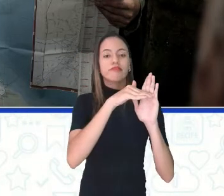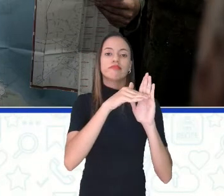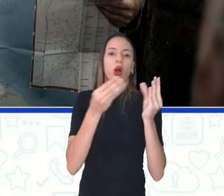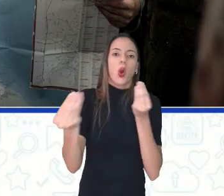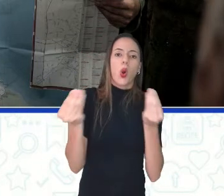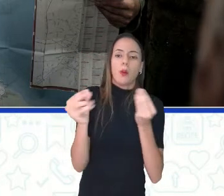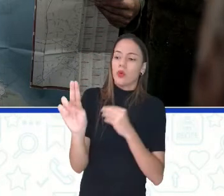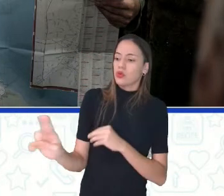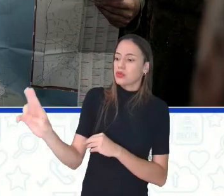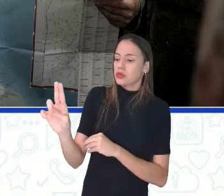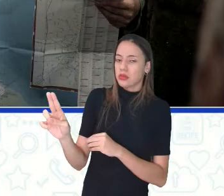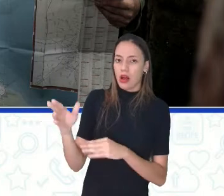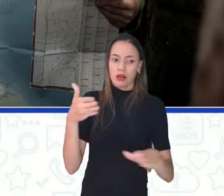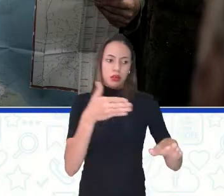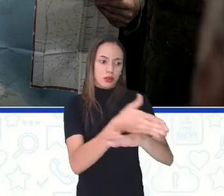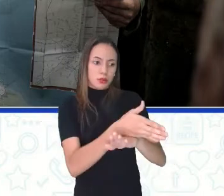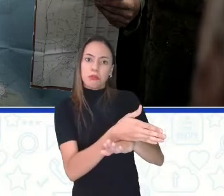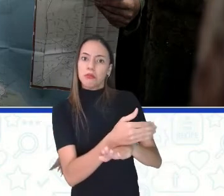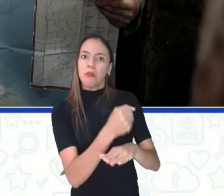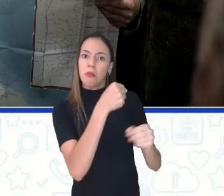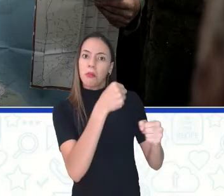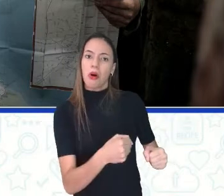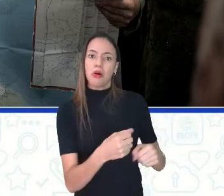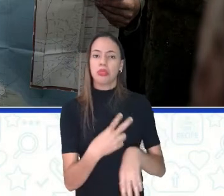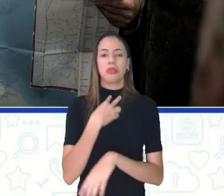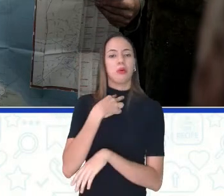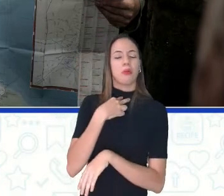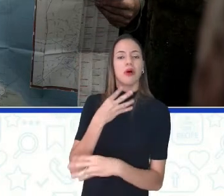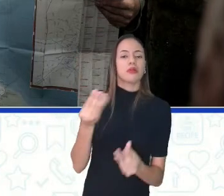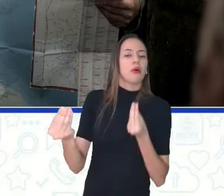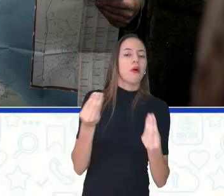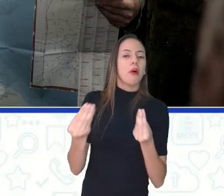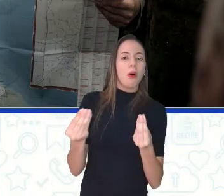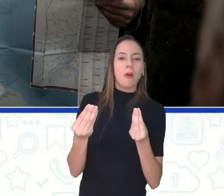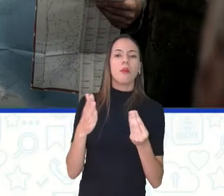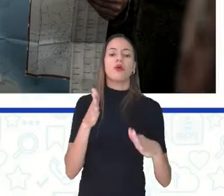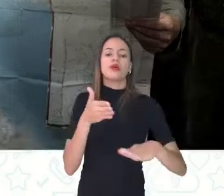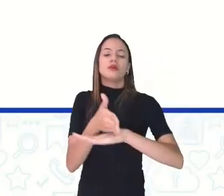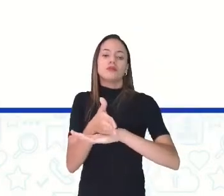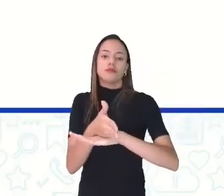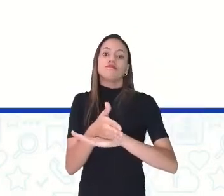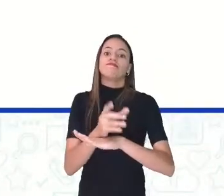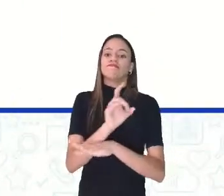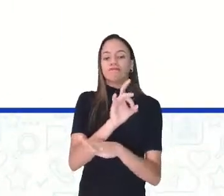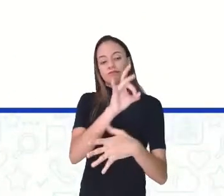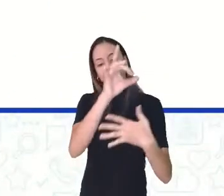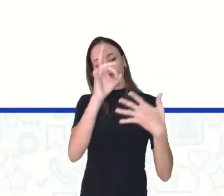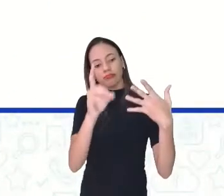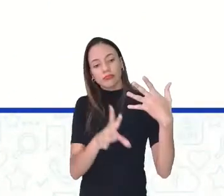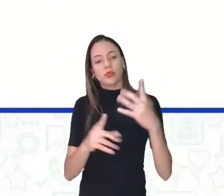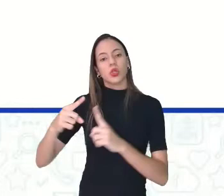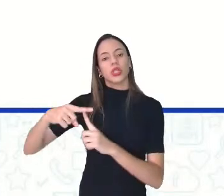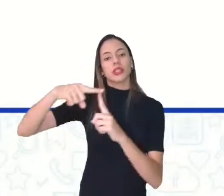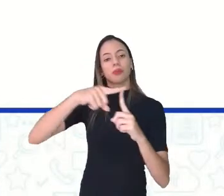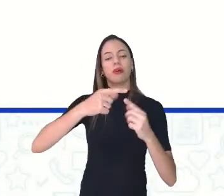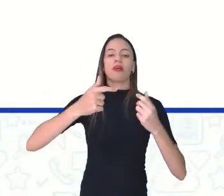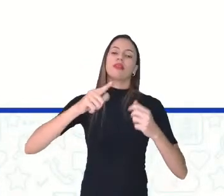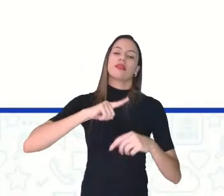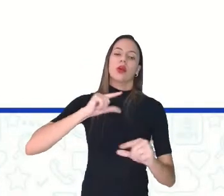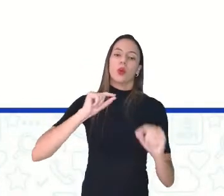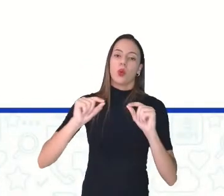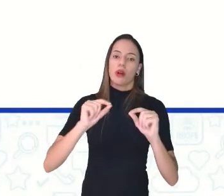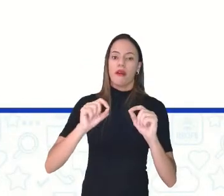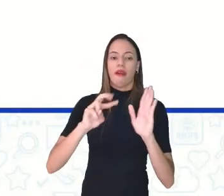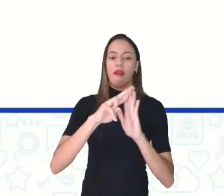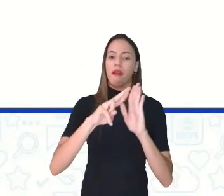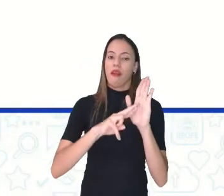se pode entrar, se não pode, como é, né? Como é que faz, tá certo? Então, cada um desses aí tem a